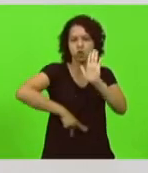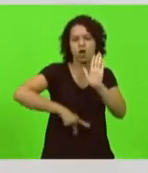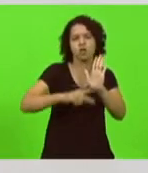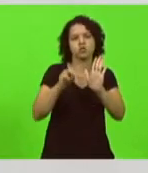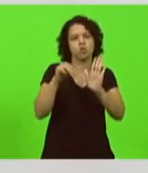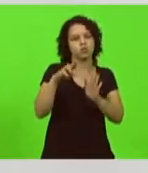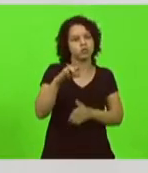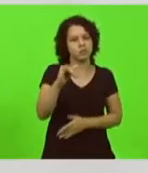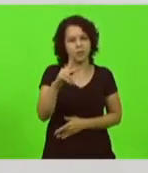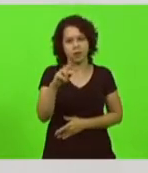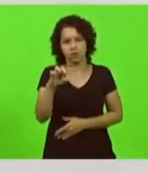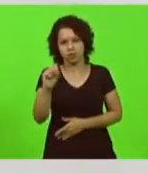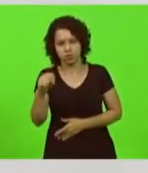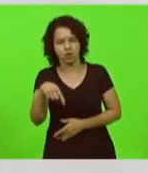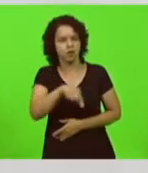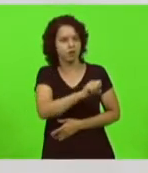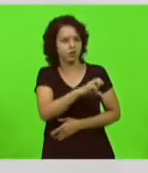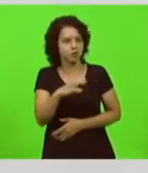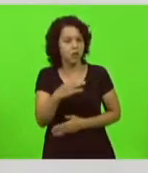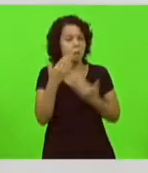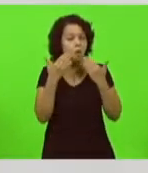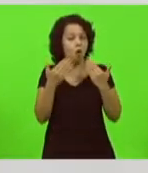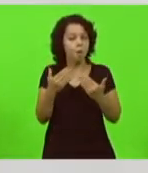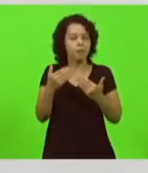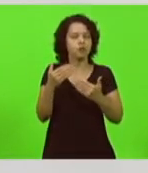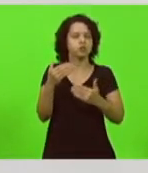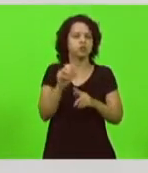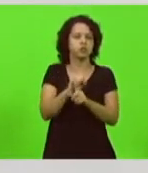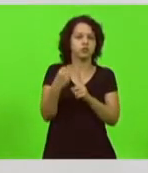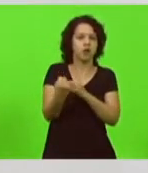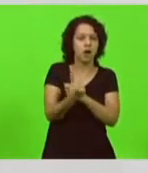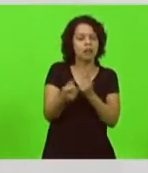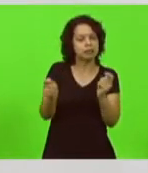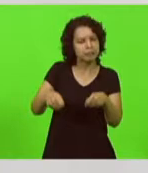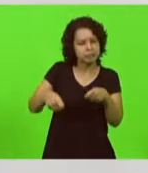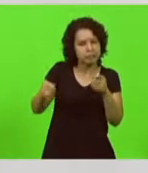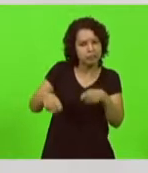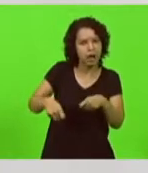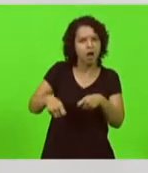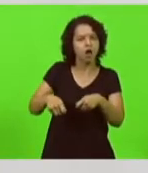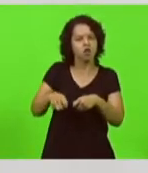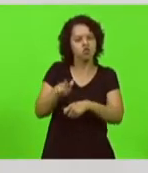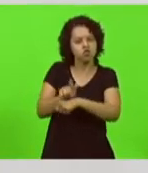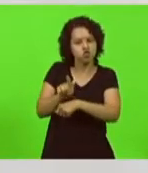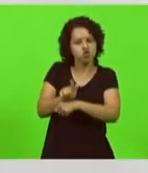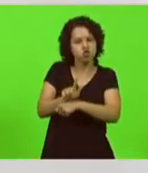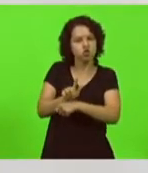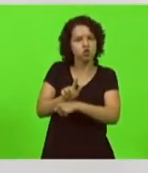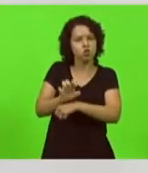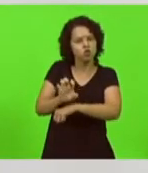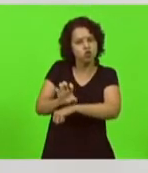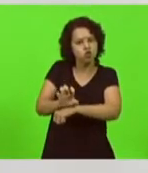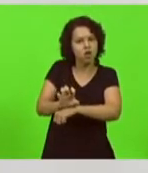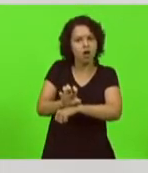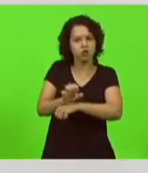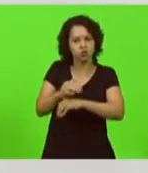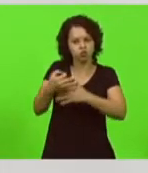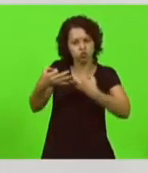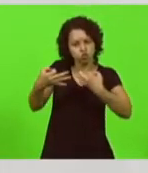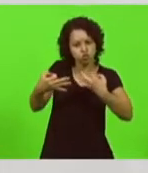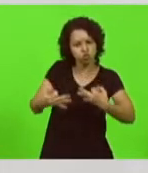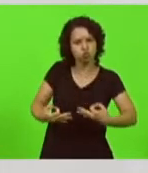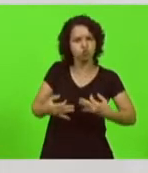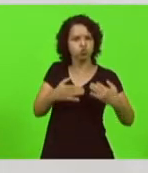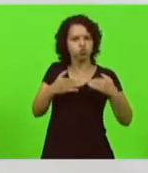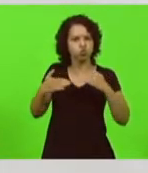a sociedade que é possível gerir nosso Estado de forma mais justa com todos, sem olhar para cores